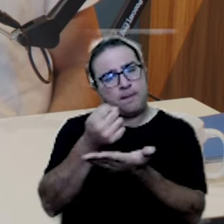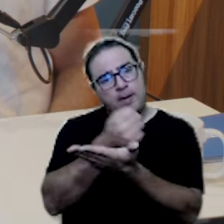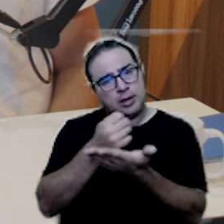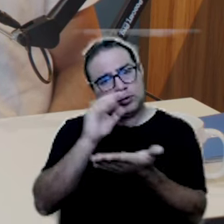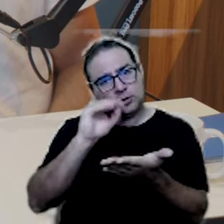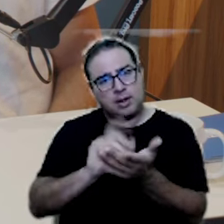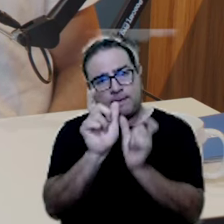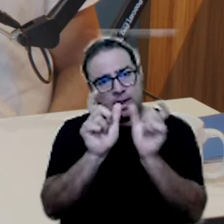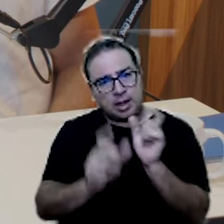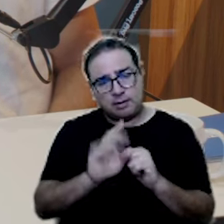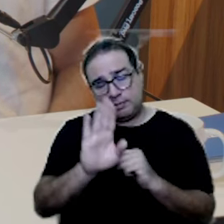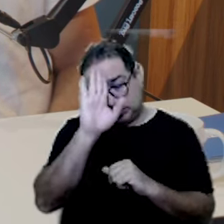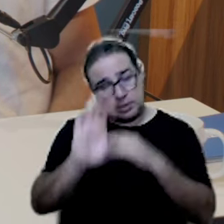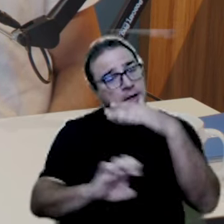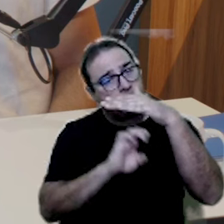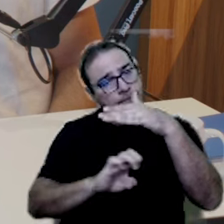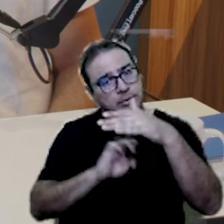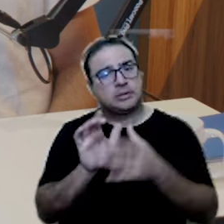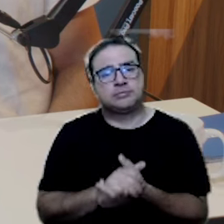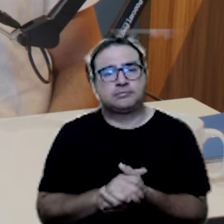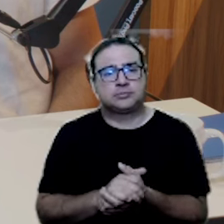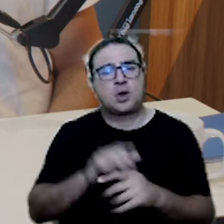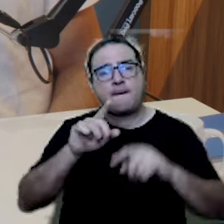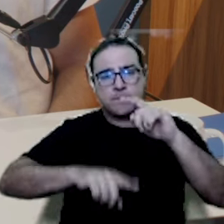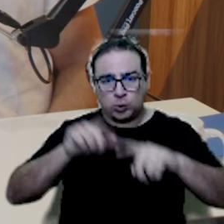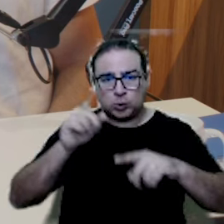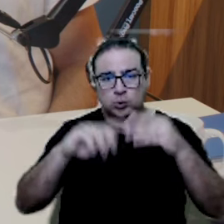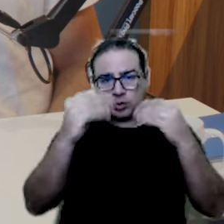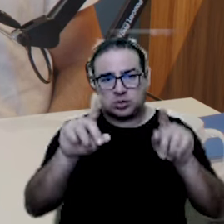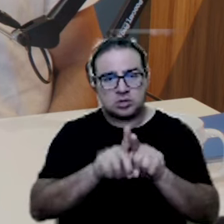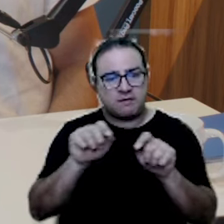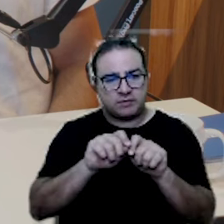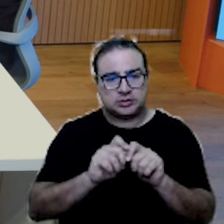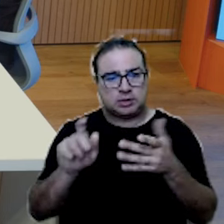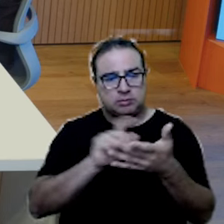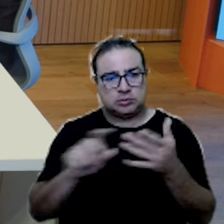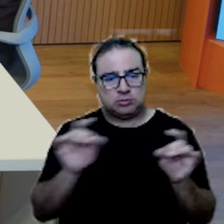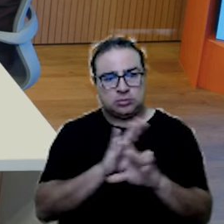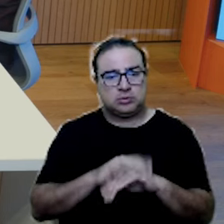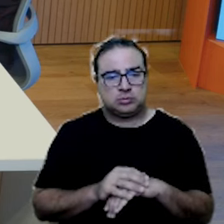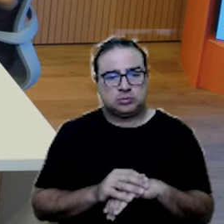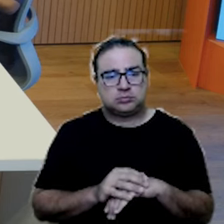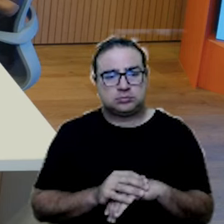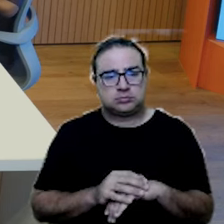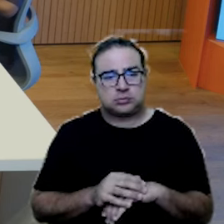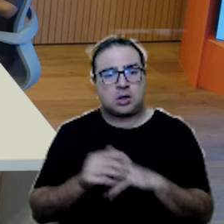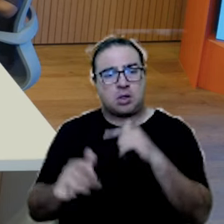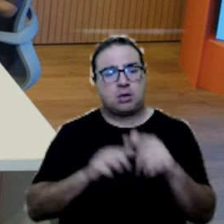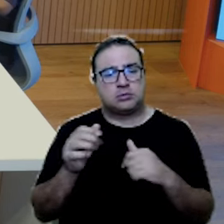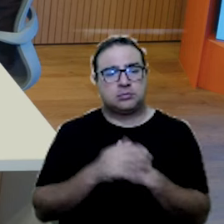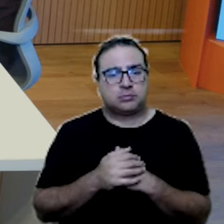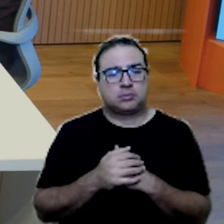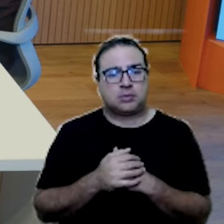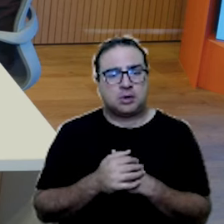básicos colocando as palavras-chave da empresa do produto e já faz a emissão então é um